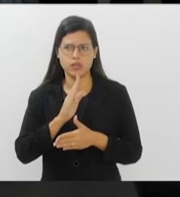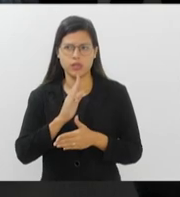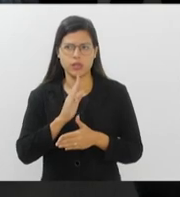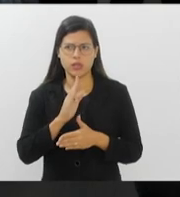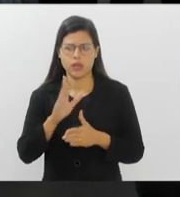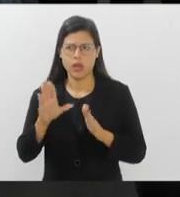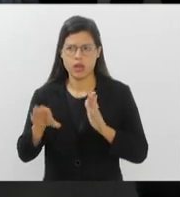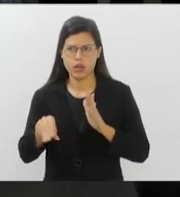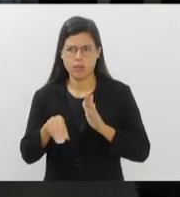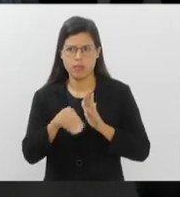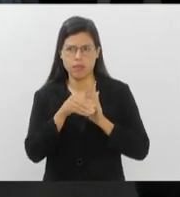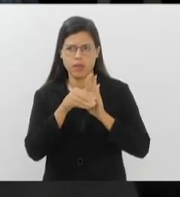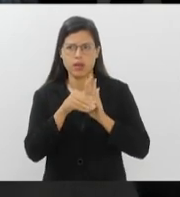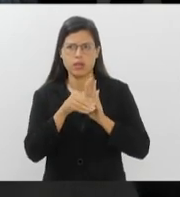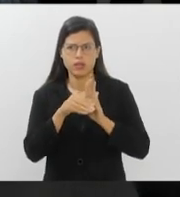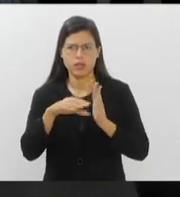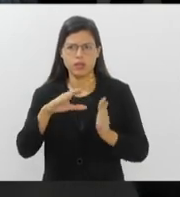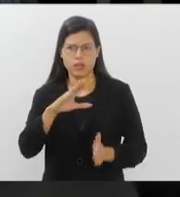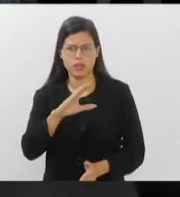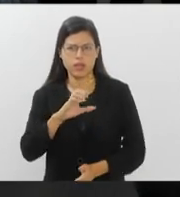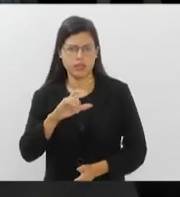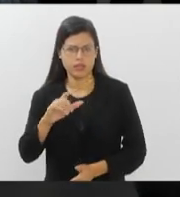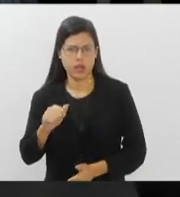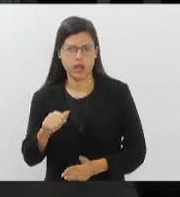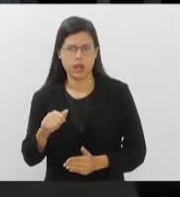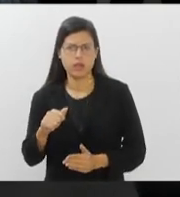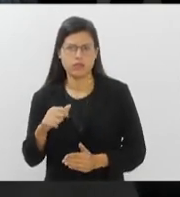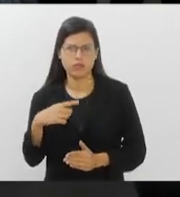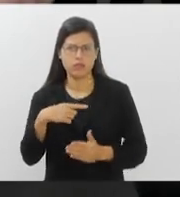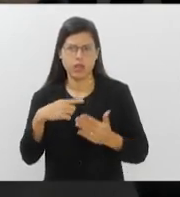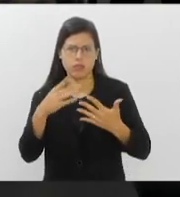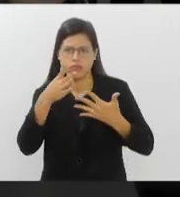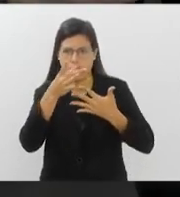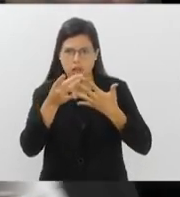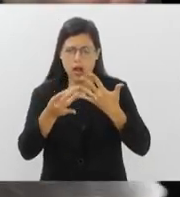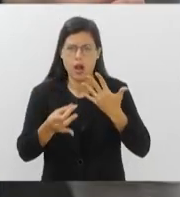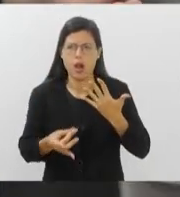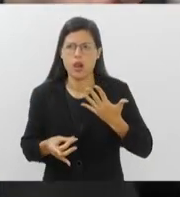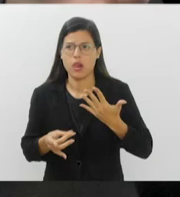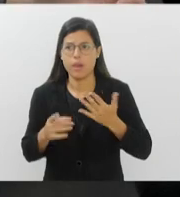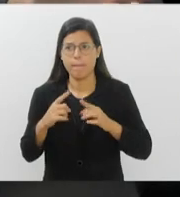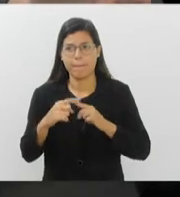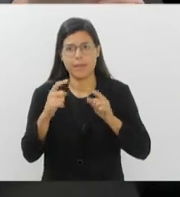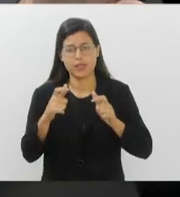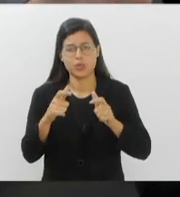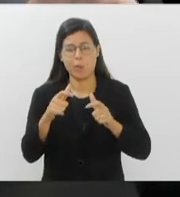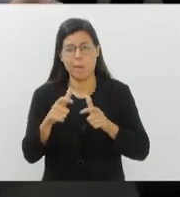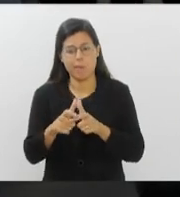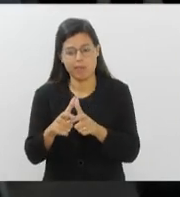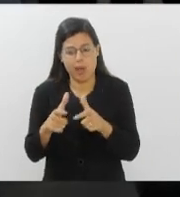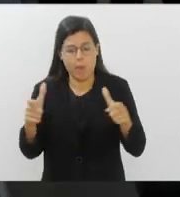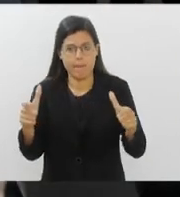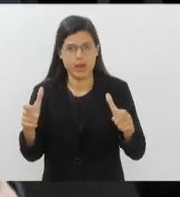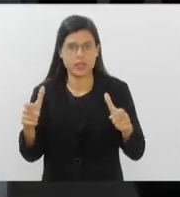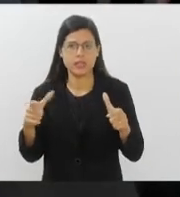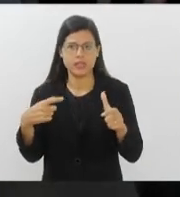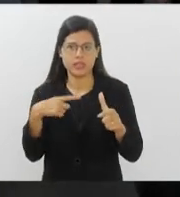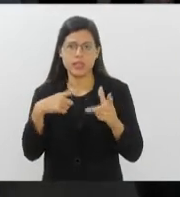da deputada Célia, acho que ela ajuda, porque estabelece um critério. Mas, claro, quanto mais você amplia, mais esbarra nessa preocupação de Vossa Excelência, que